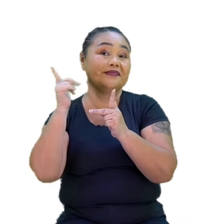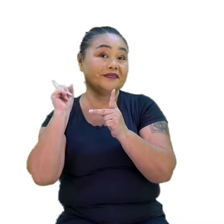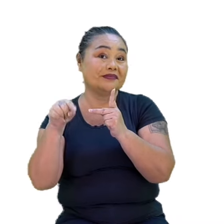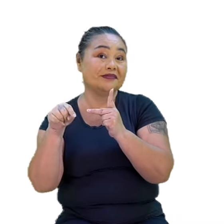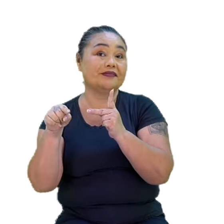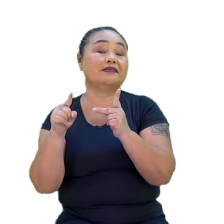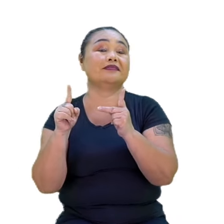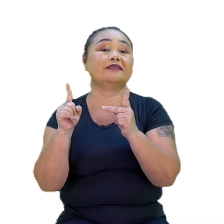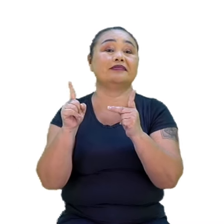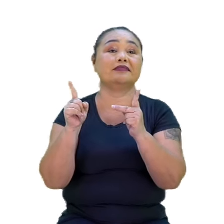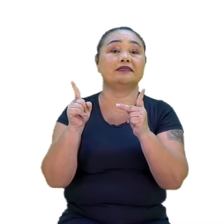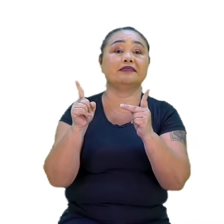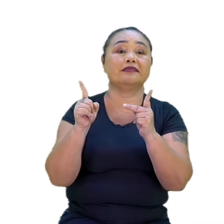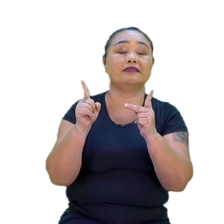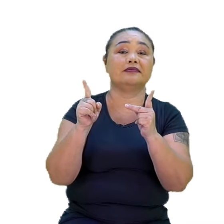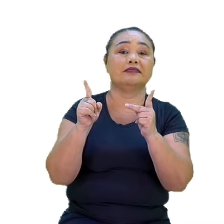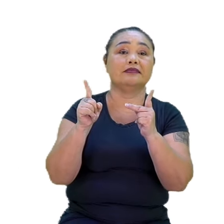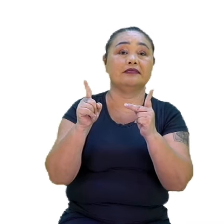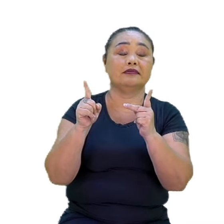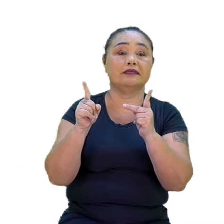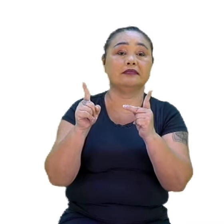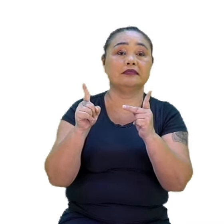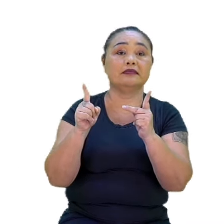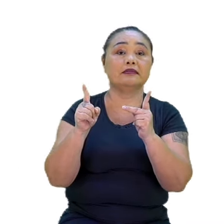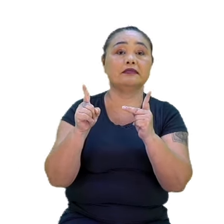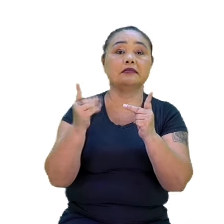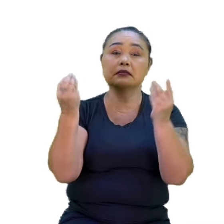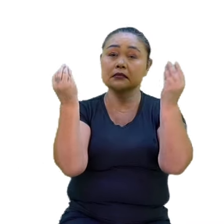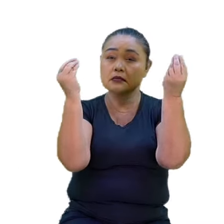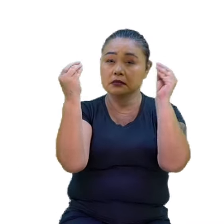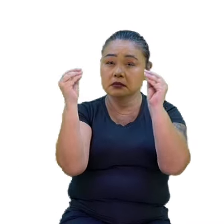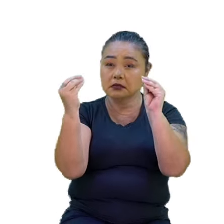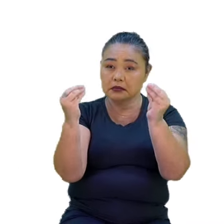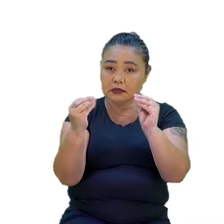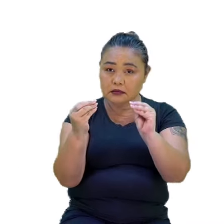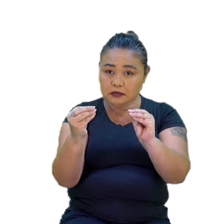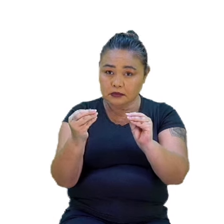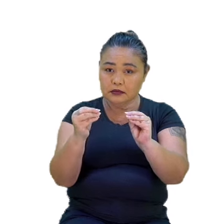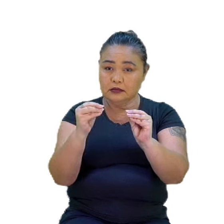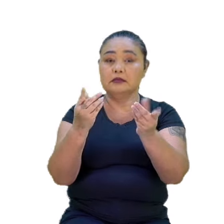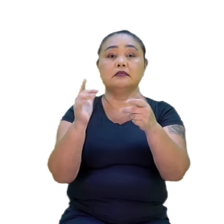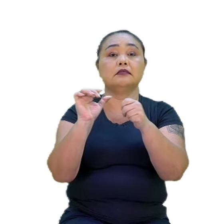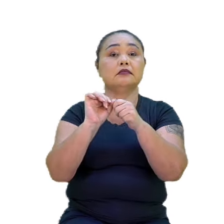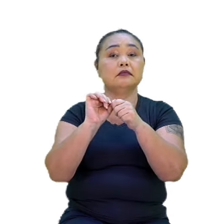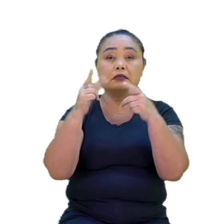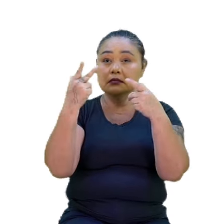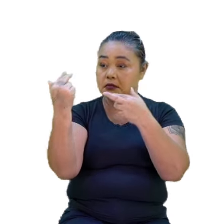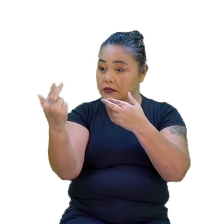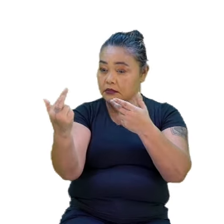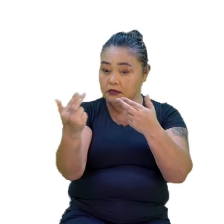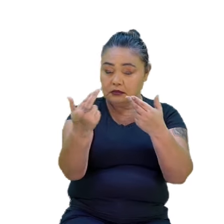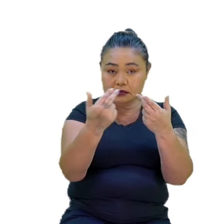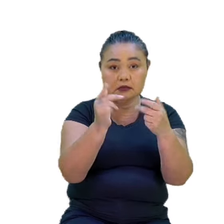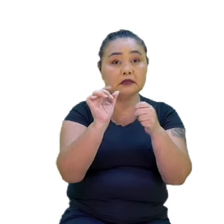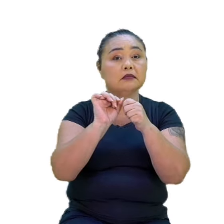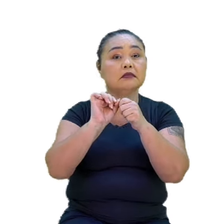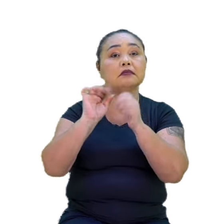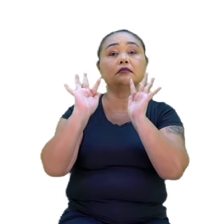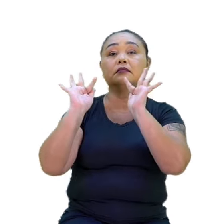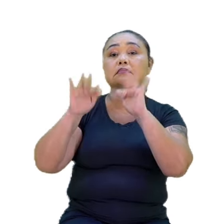saiu essa ae troc montar corretamente as proporções que são a igualdade entre duas razões e no